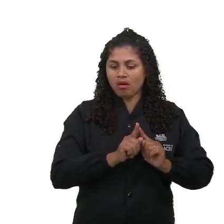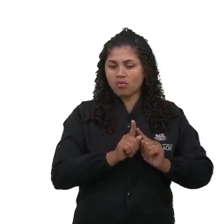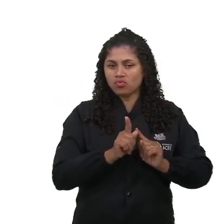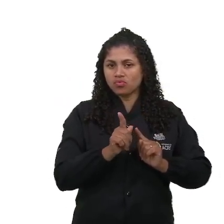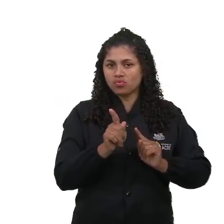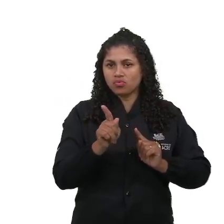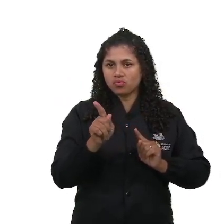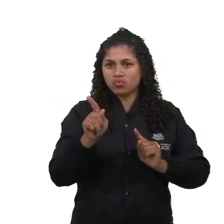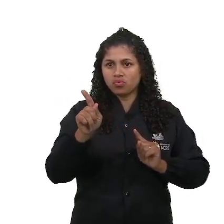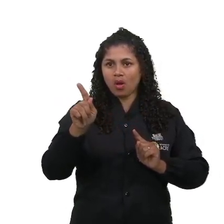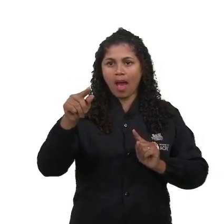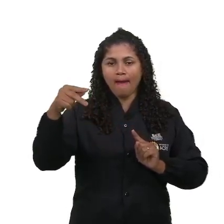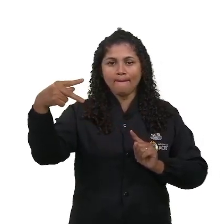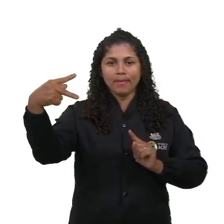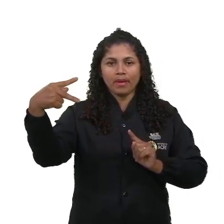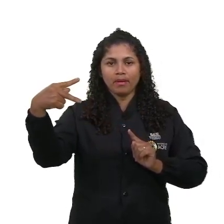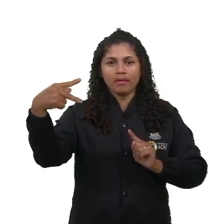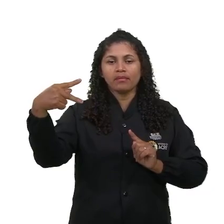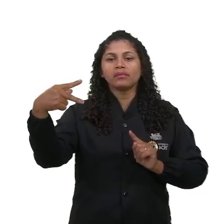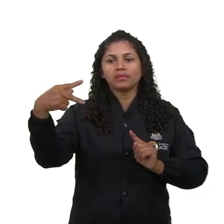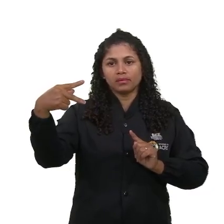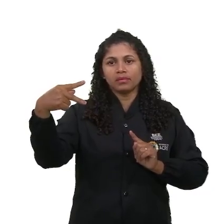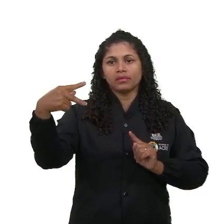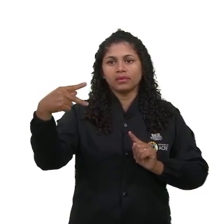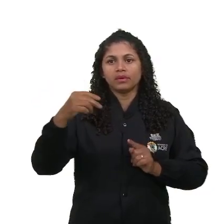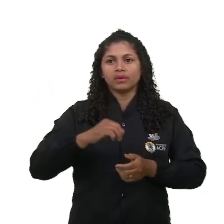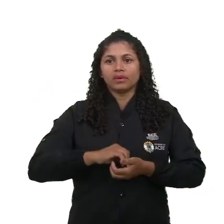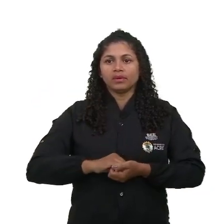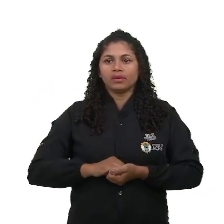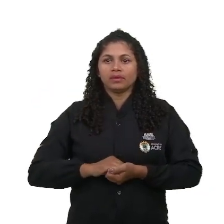muito ruim esse desenho. Deixa eu apagar aqui.